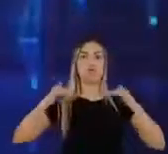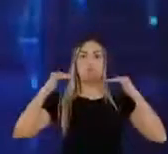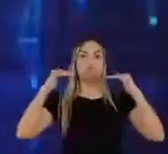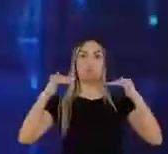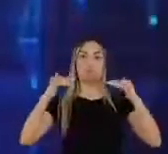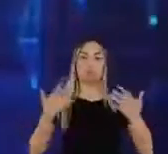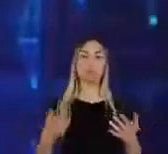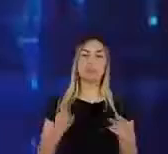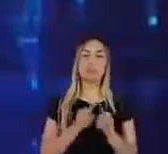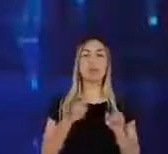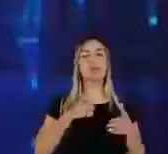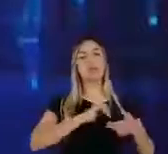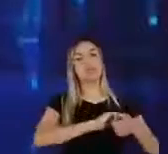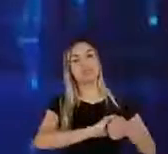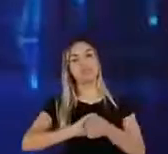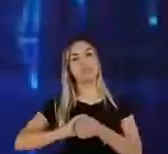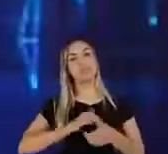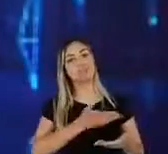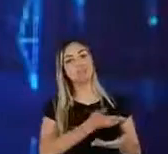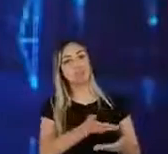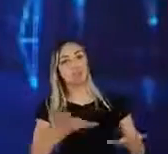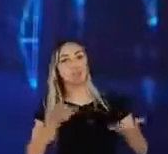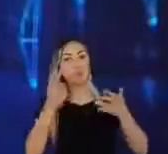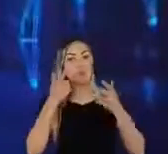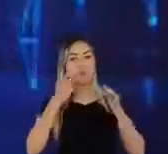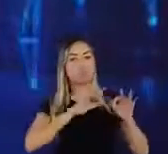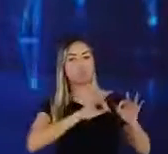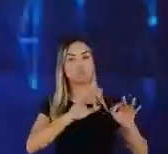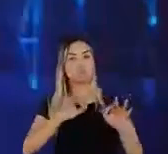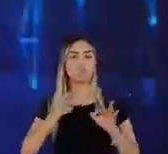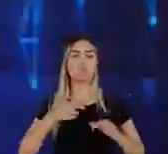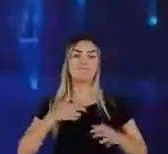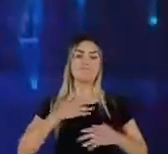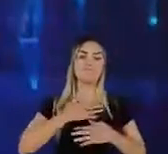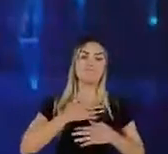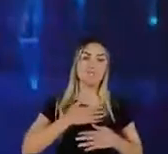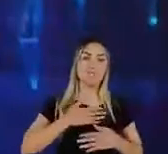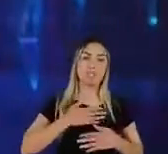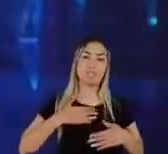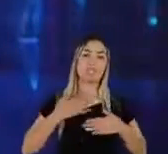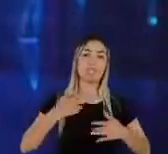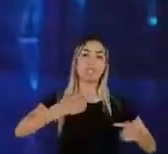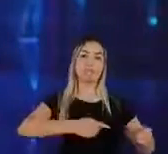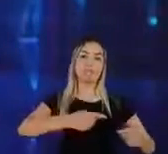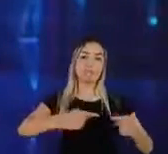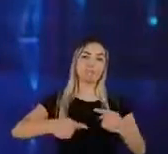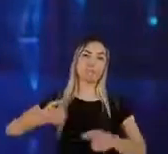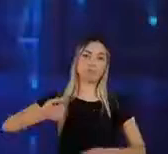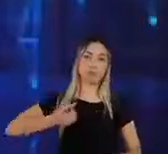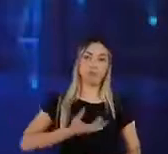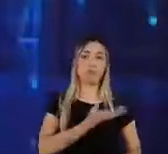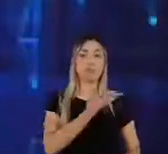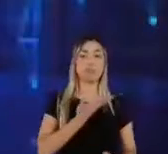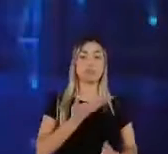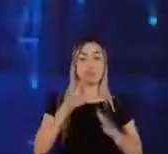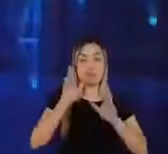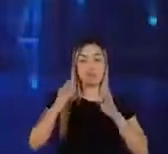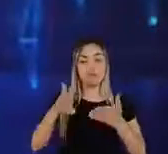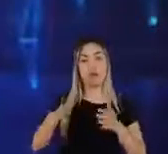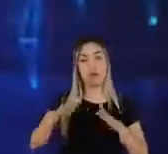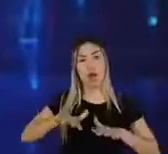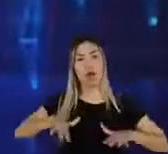queria saudar todo mundo também que estamos assistindo e é um prazer imenso tá discutindo aqui inovação ainda mais com foco no setor